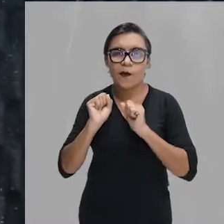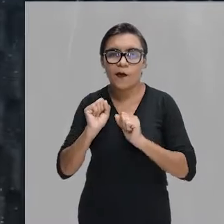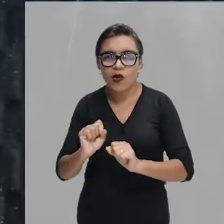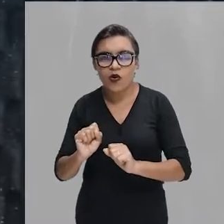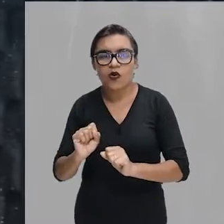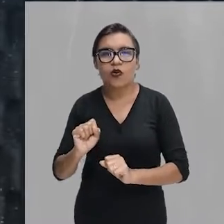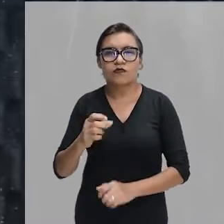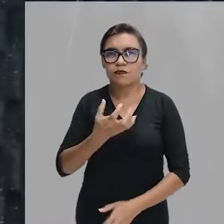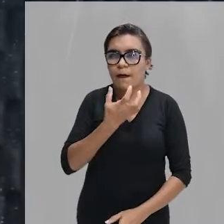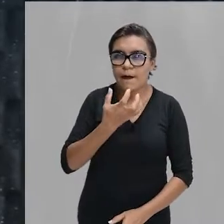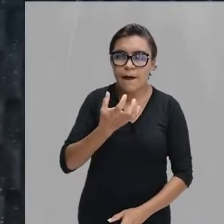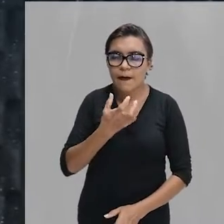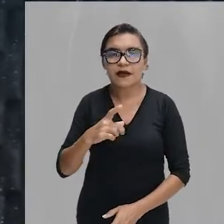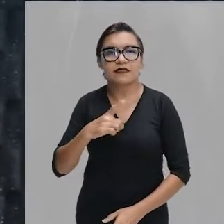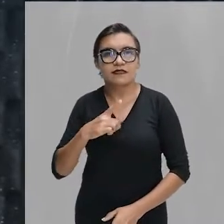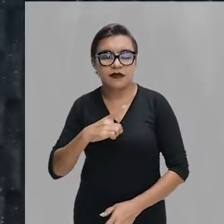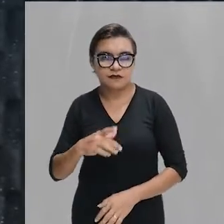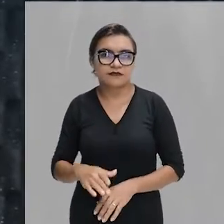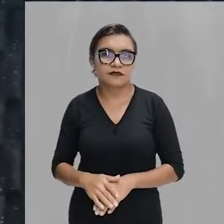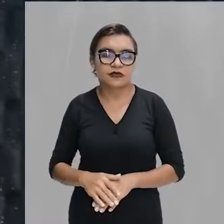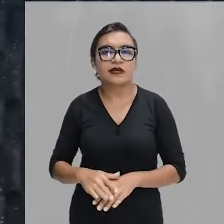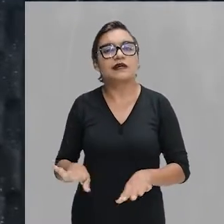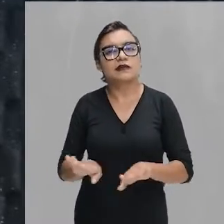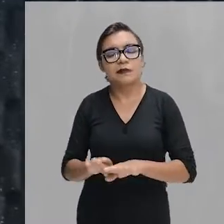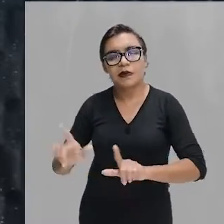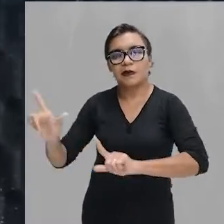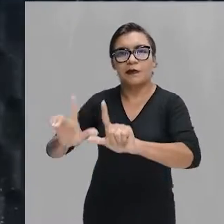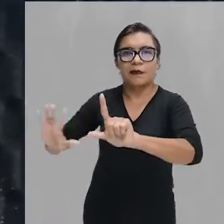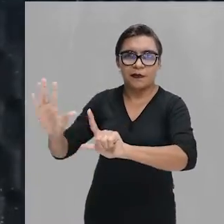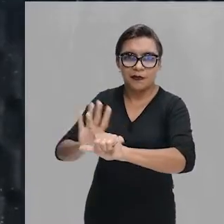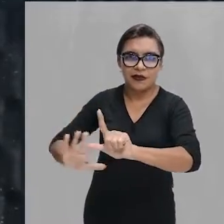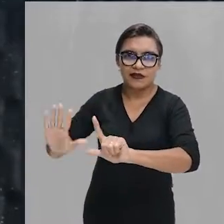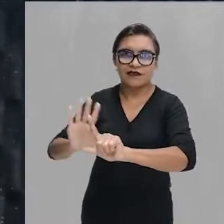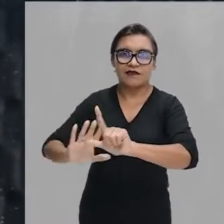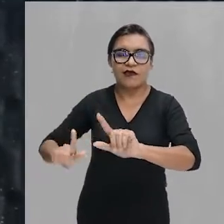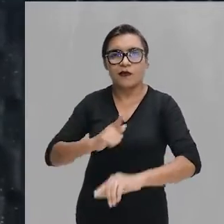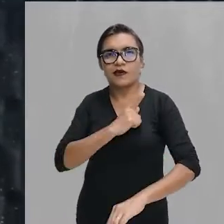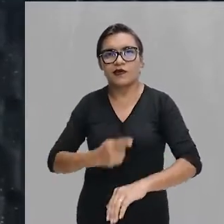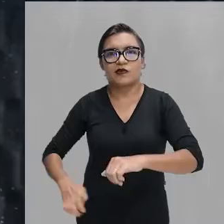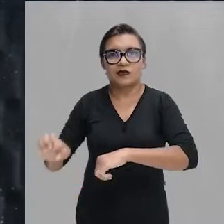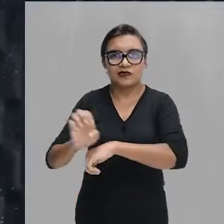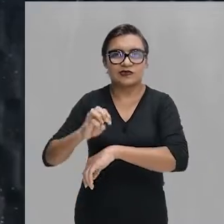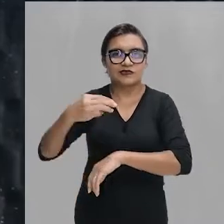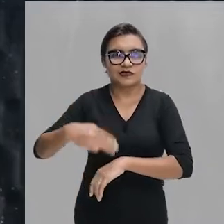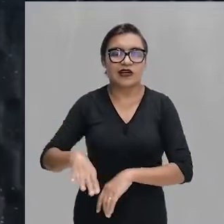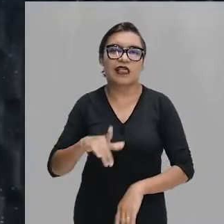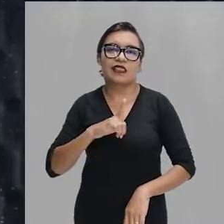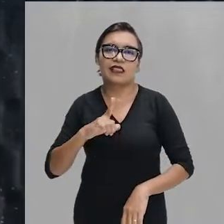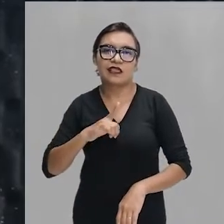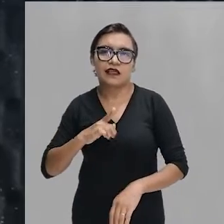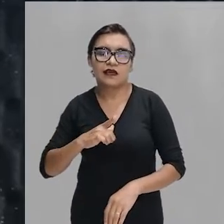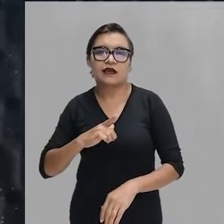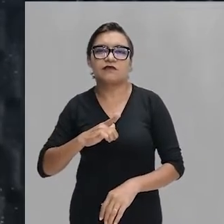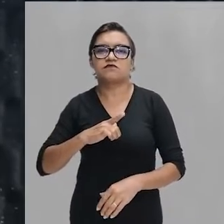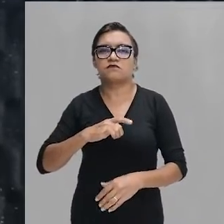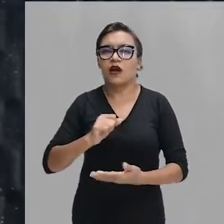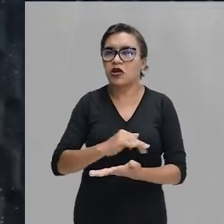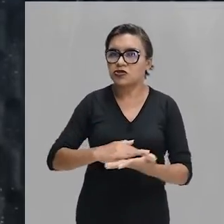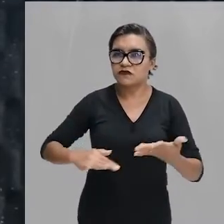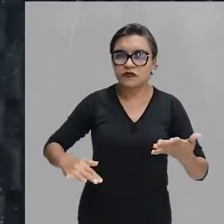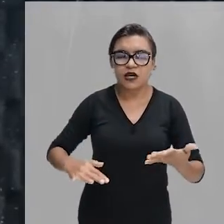às 17. E também na plataforma Gonçalves Dias, todo esse material aqui tá lá, com mais exercícios, dicas,